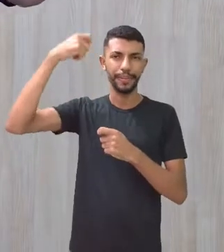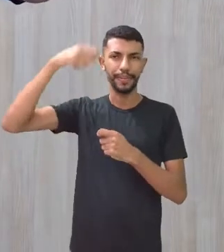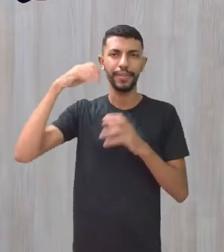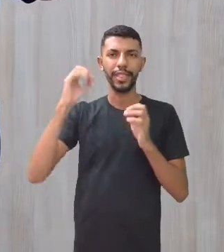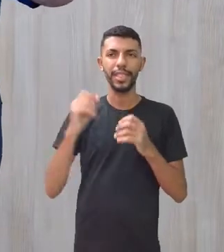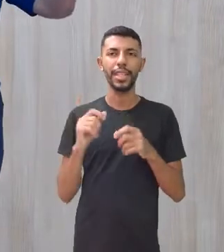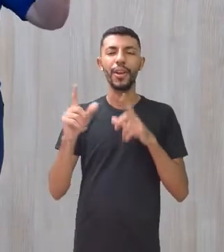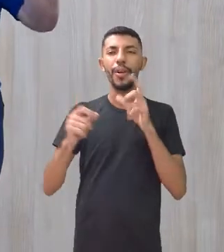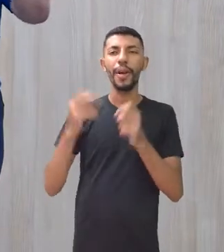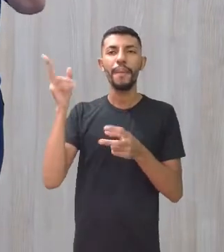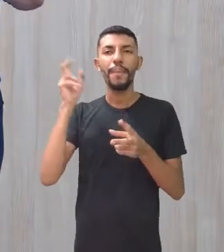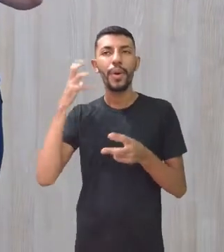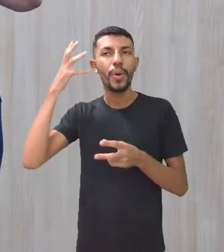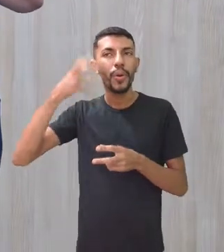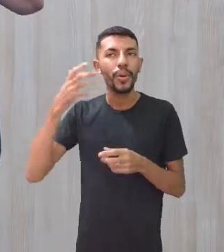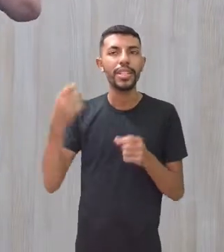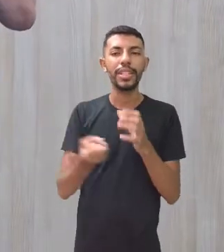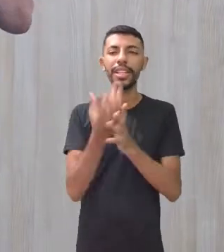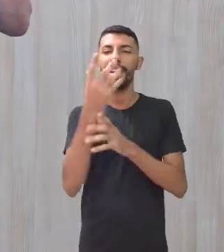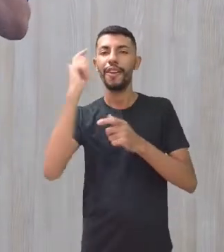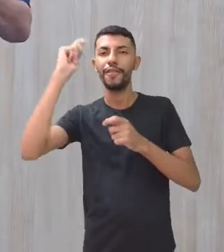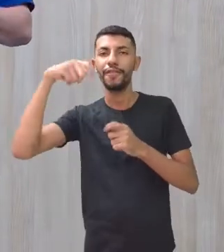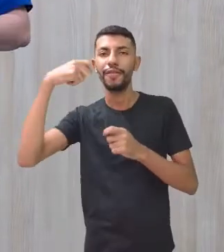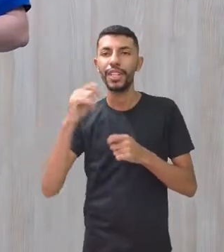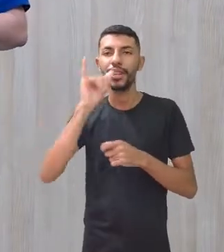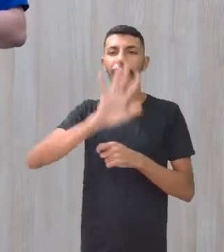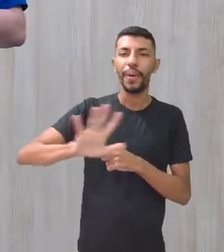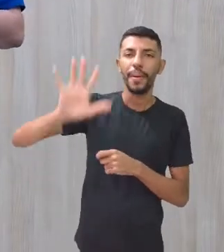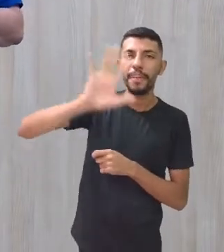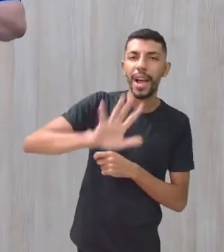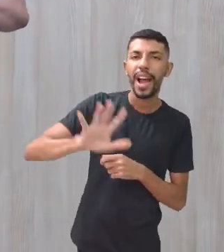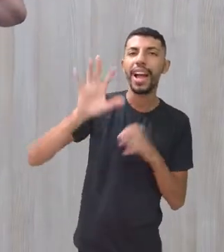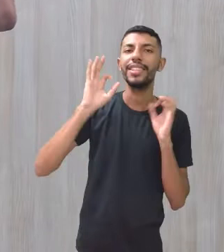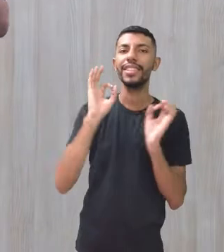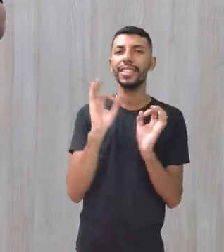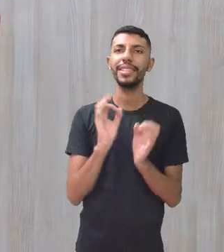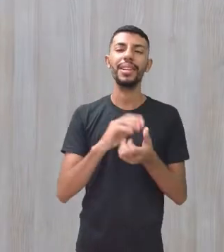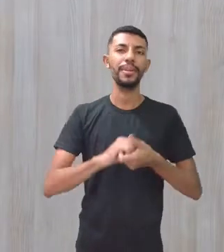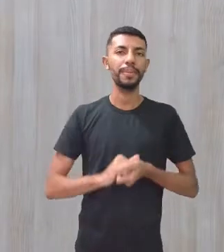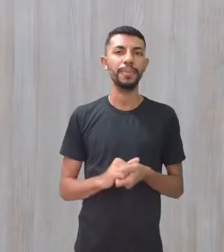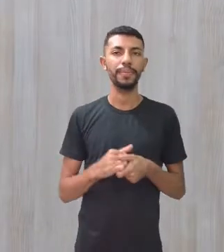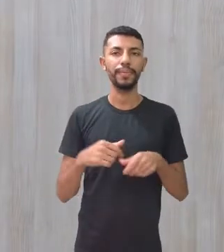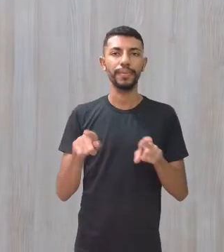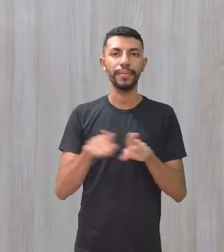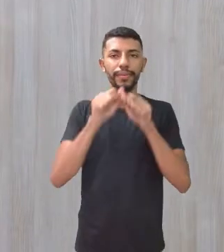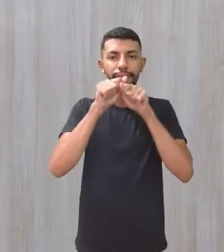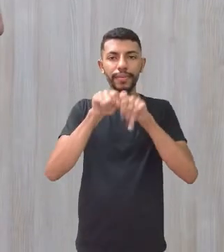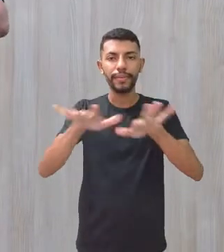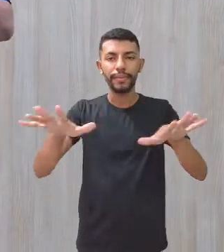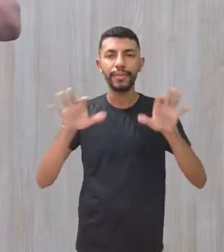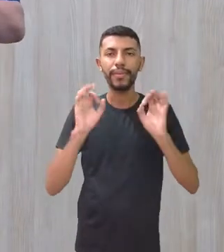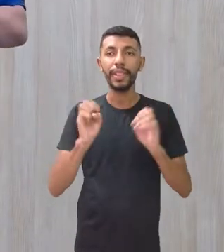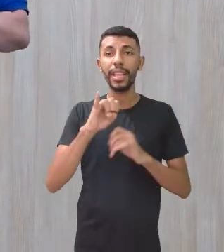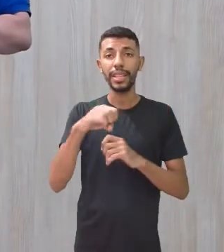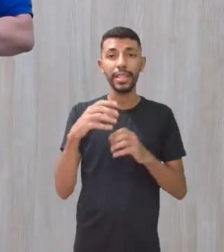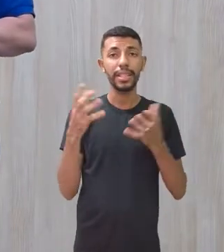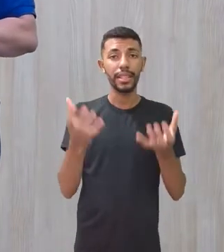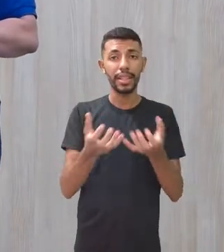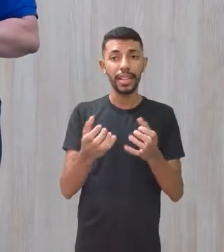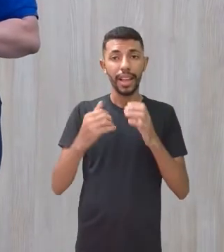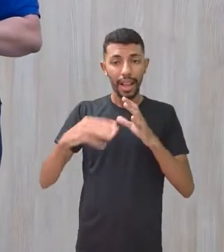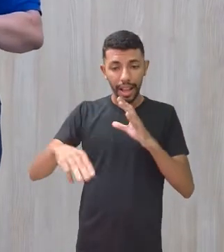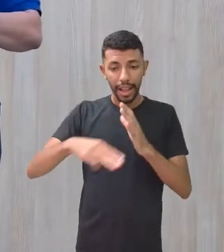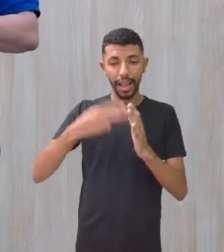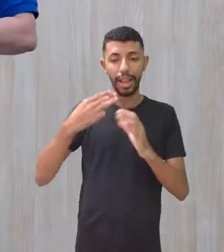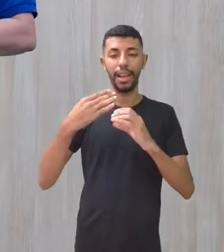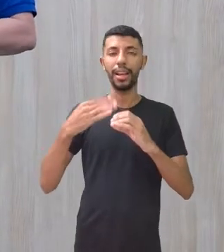essas músicas, montar um videozinho com imagens, né? E compartilhar. E se quiser compartilhar com a